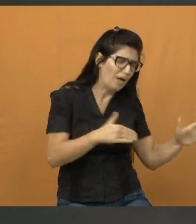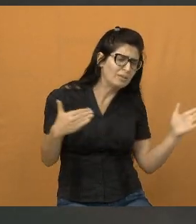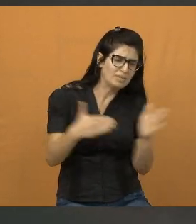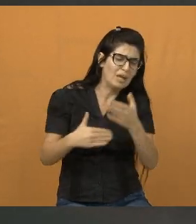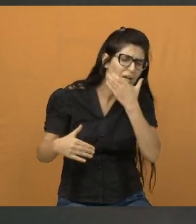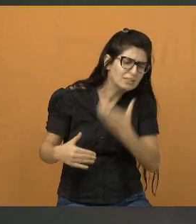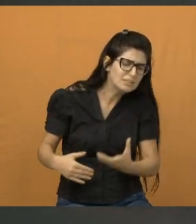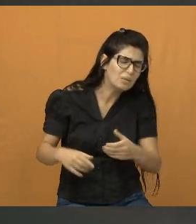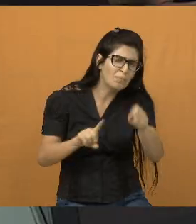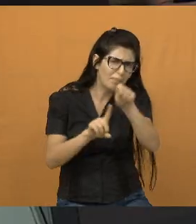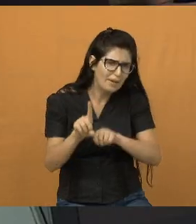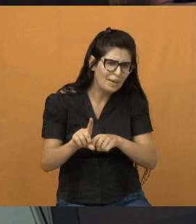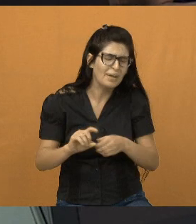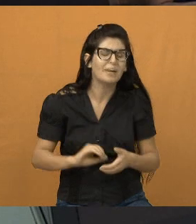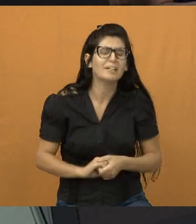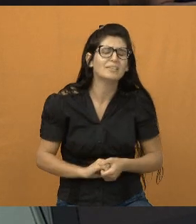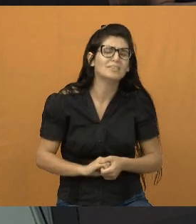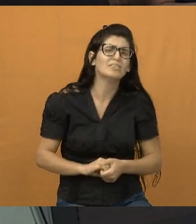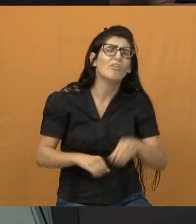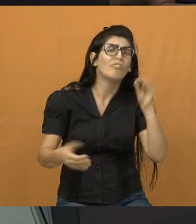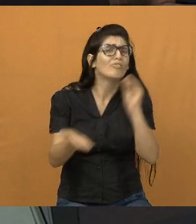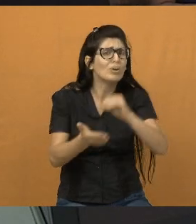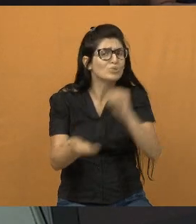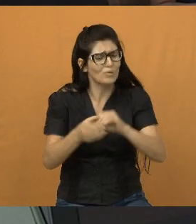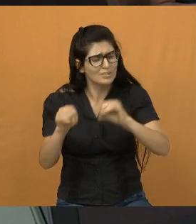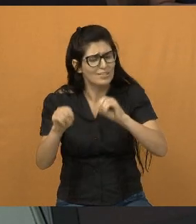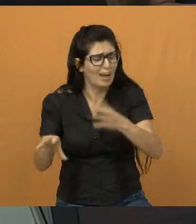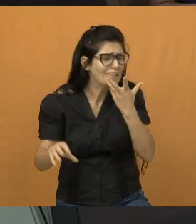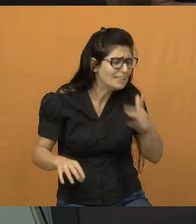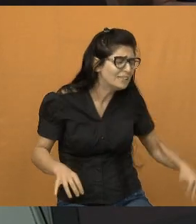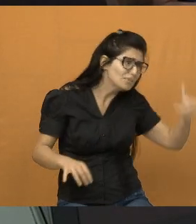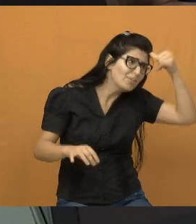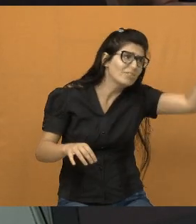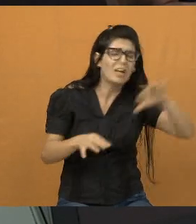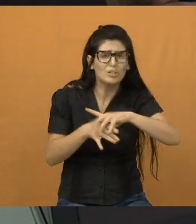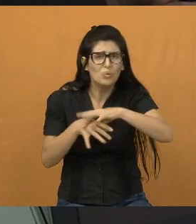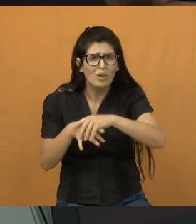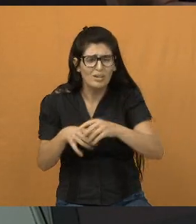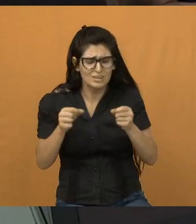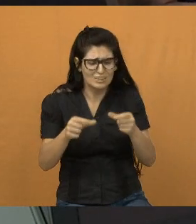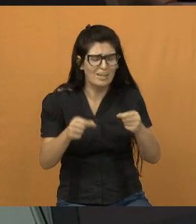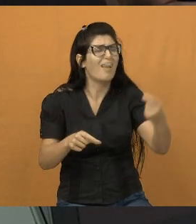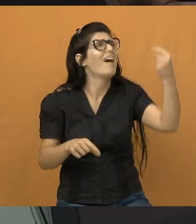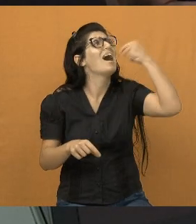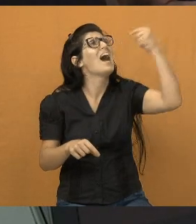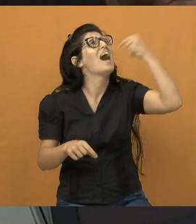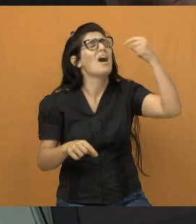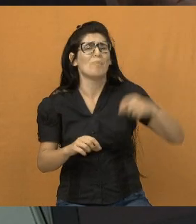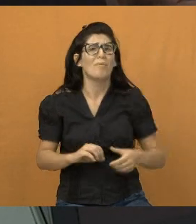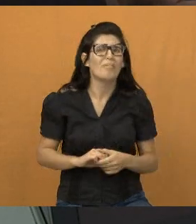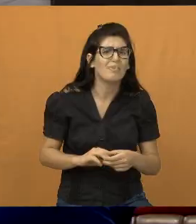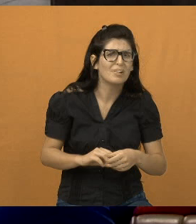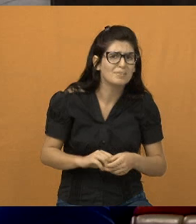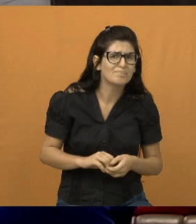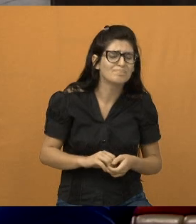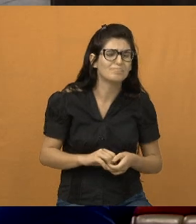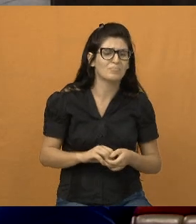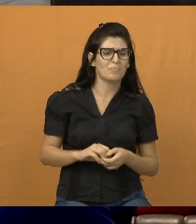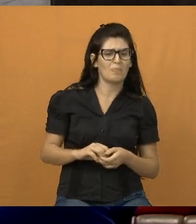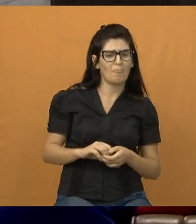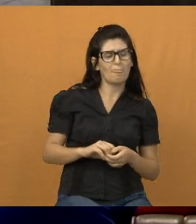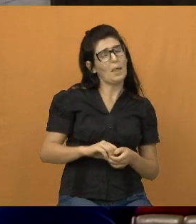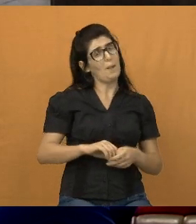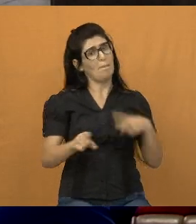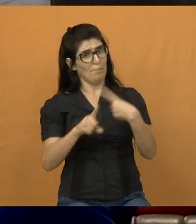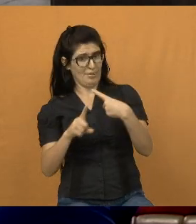Seguinte, muito bem colocado, mas assim, a campanha de prevenção de câncer bucal, ela está vinculada